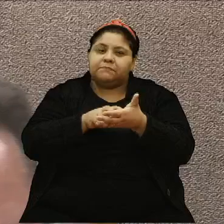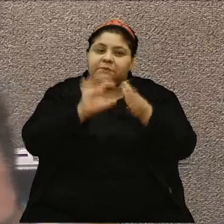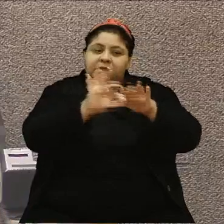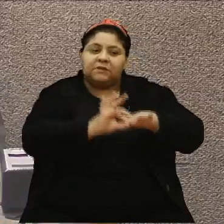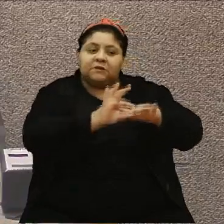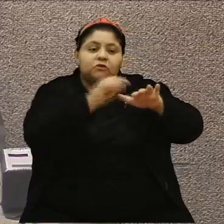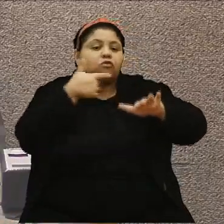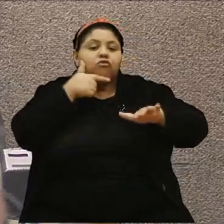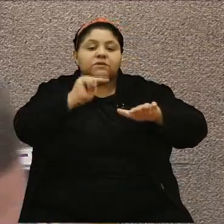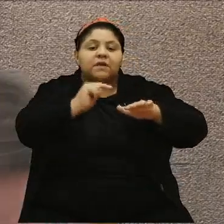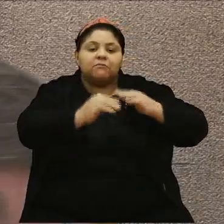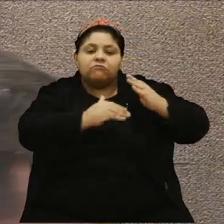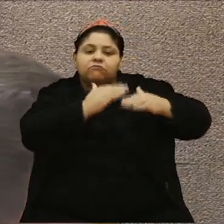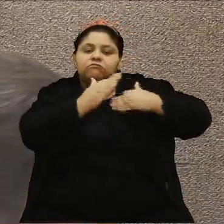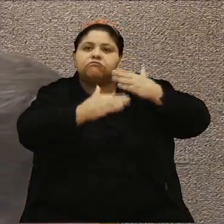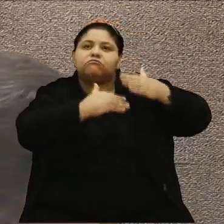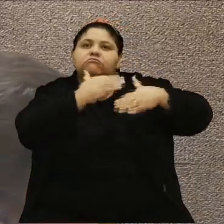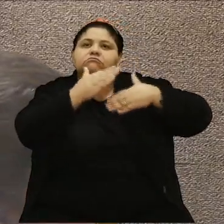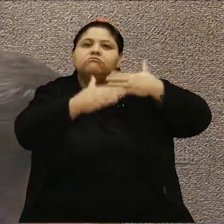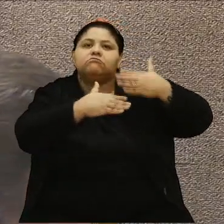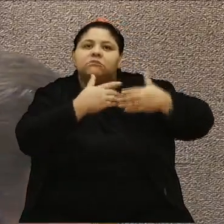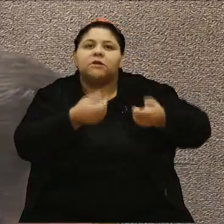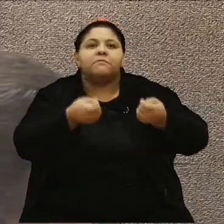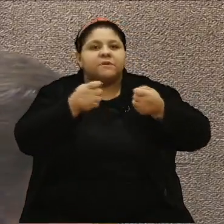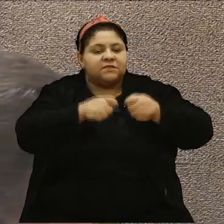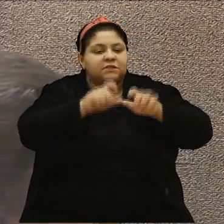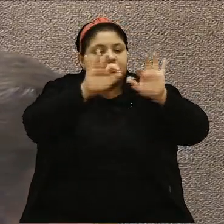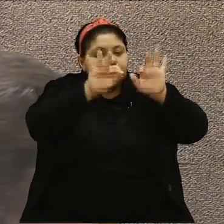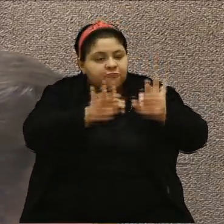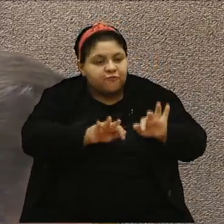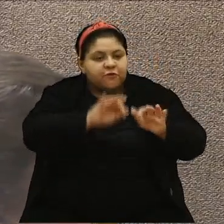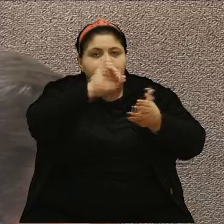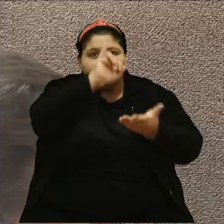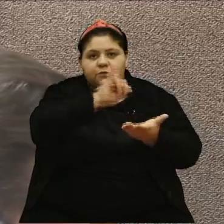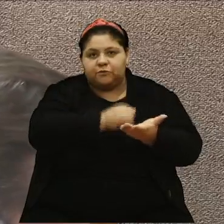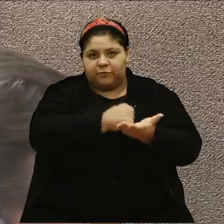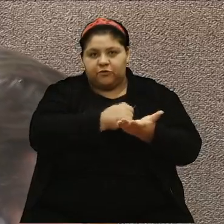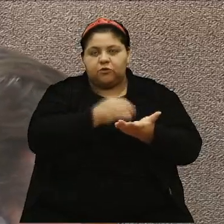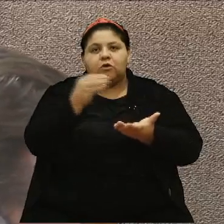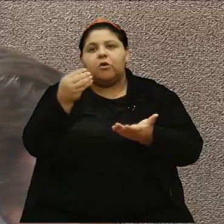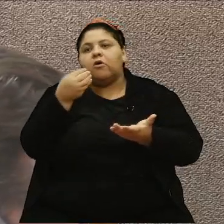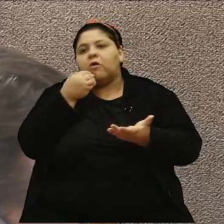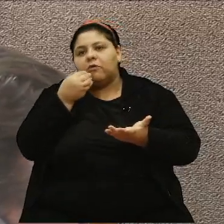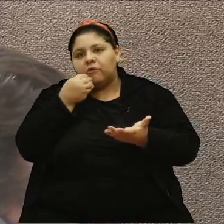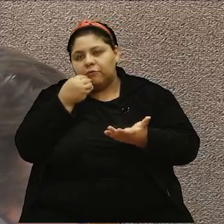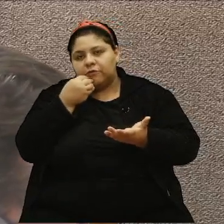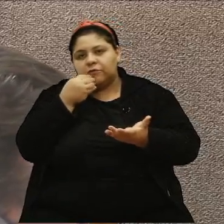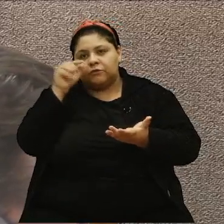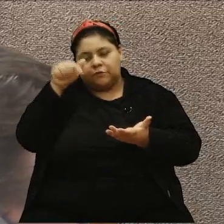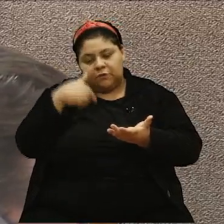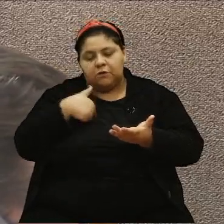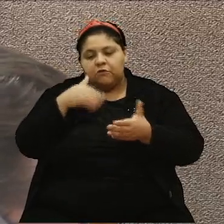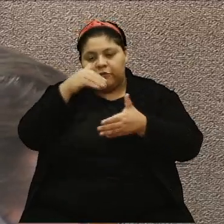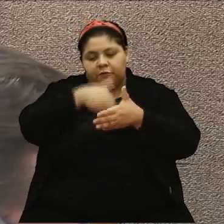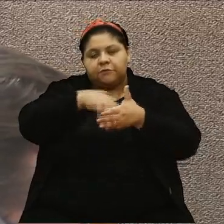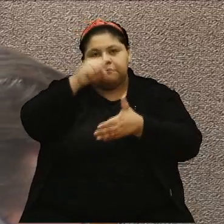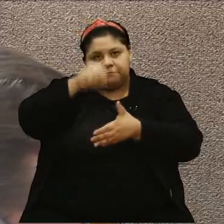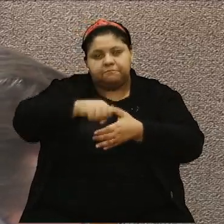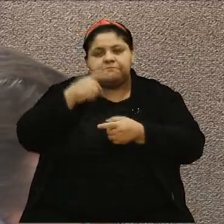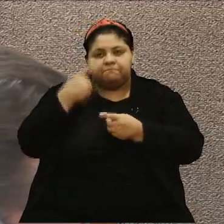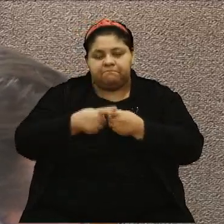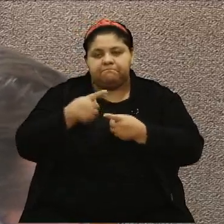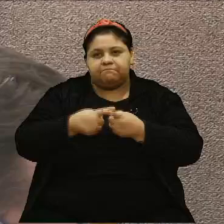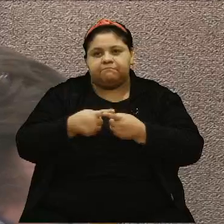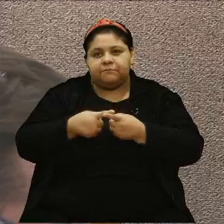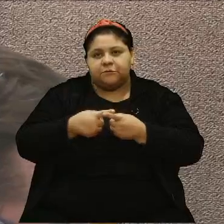dar andamento sem essa isenção do ITBI. Então, por óbvio, estou votando favorável porque